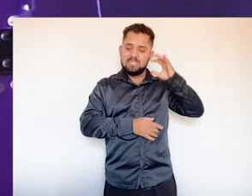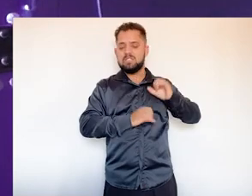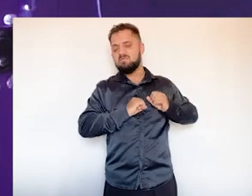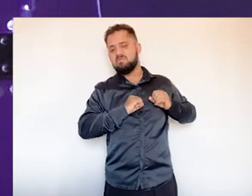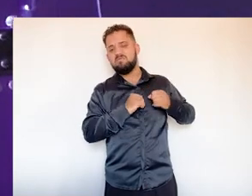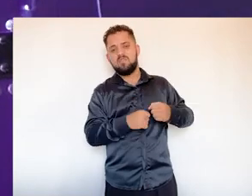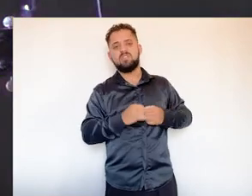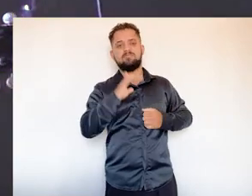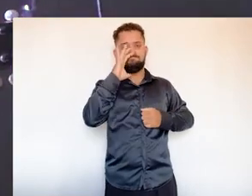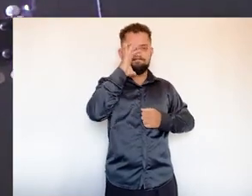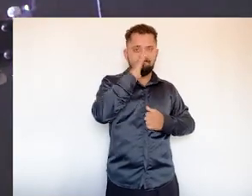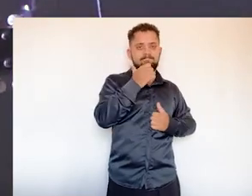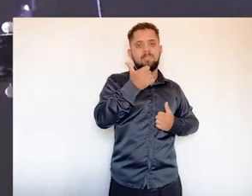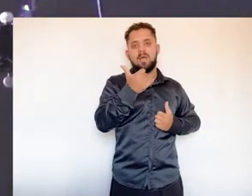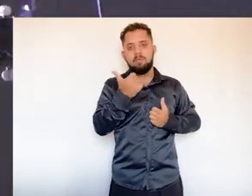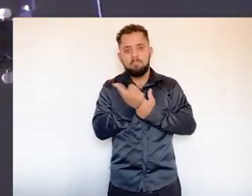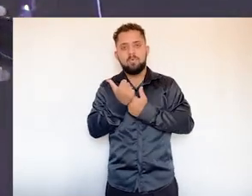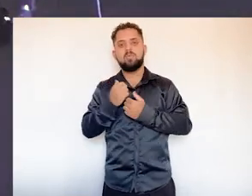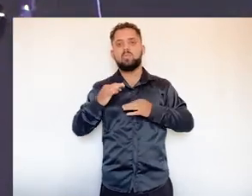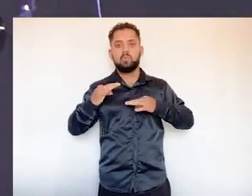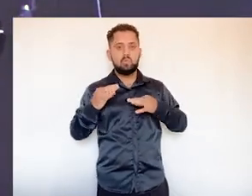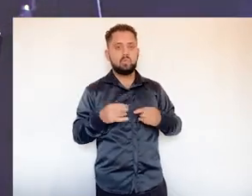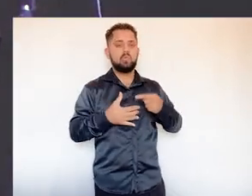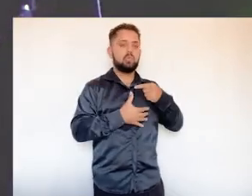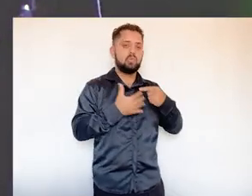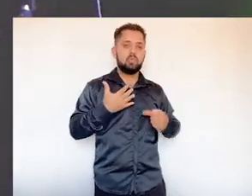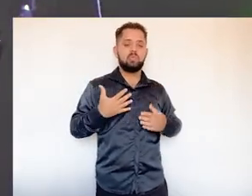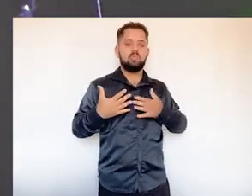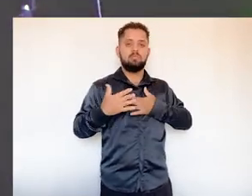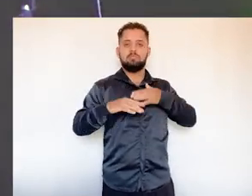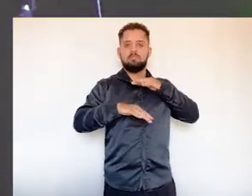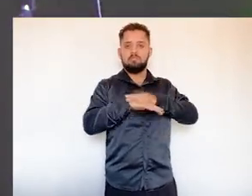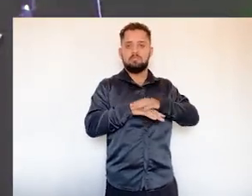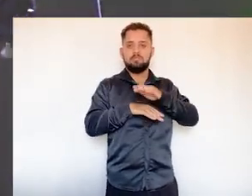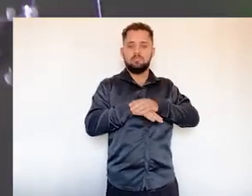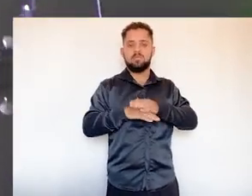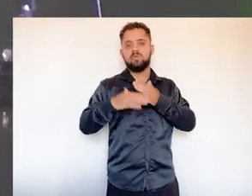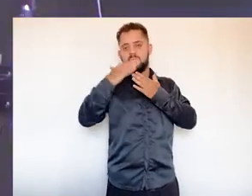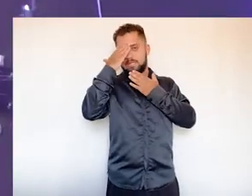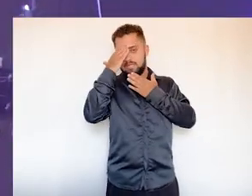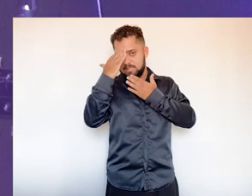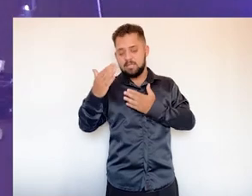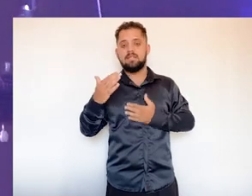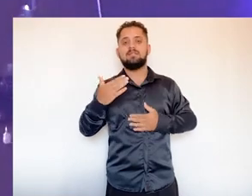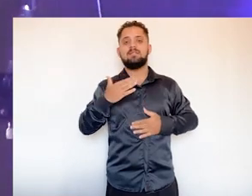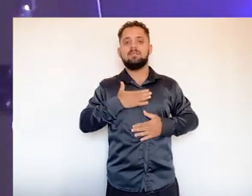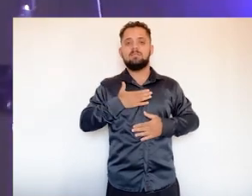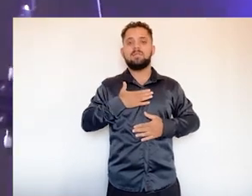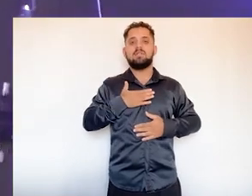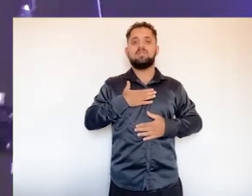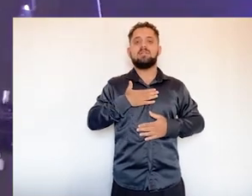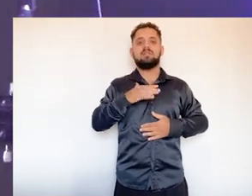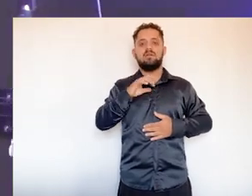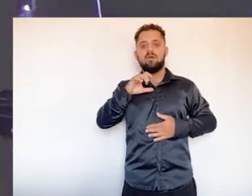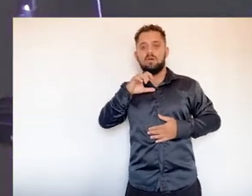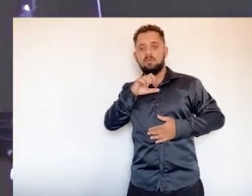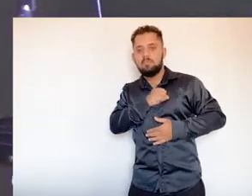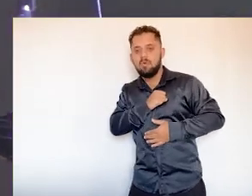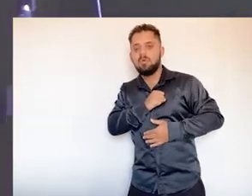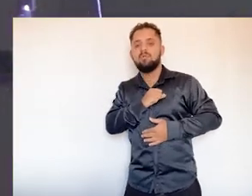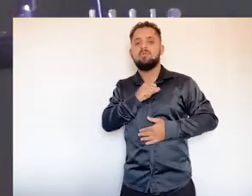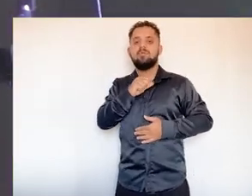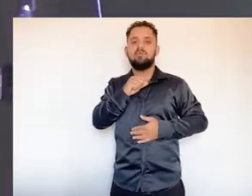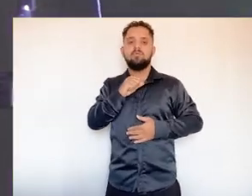sempre me apoiou em tudo que eu fiz. A minha querida companheira, o meu amor, a minha